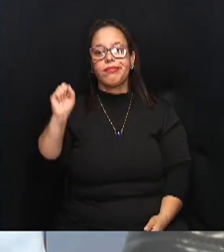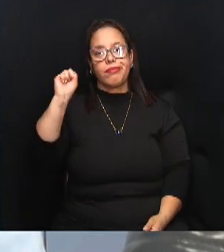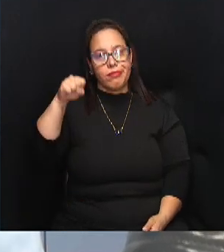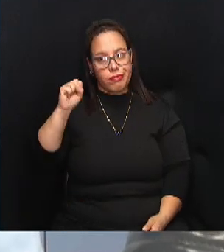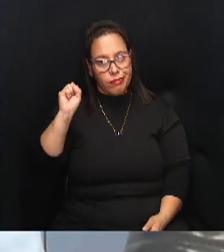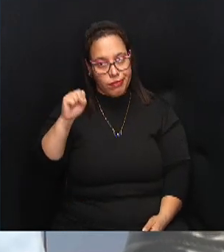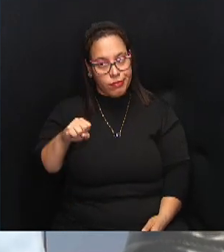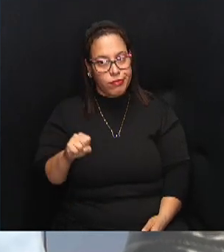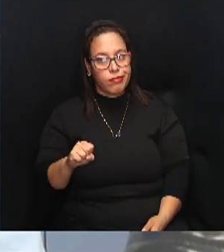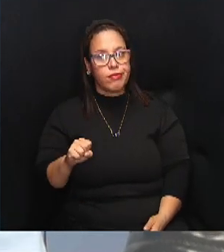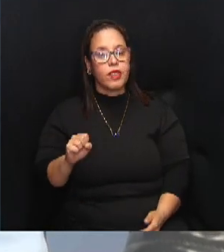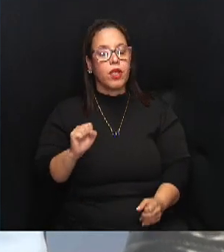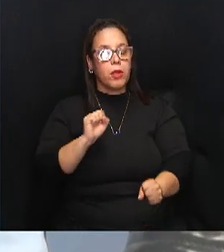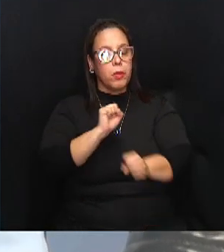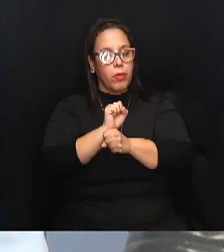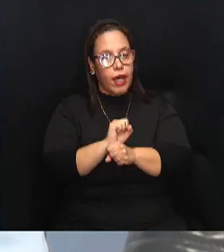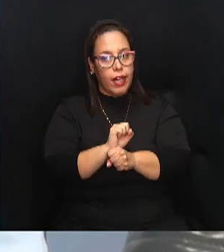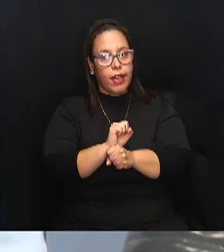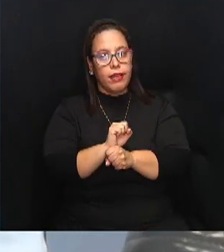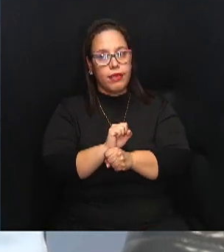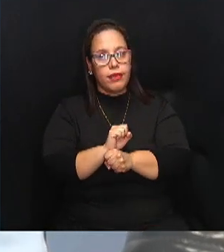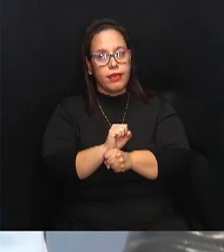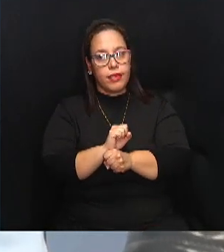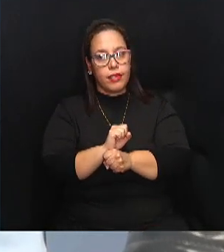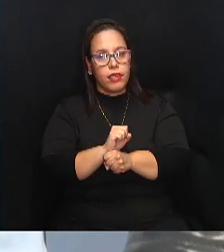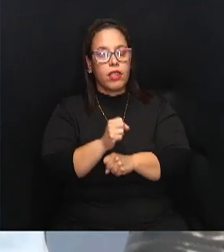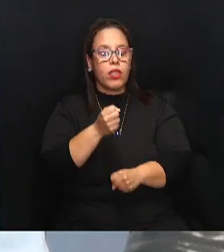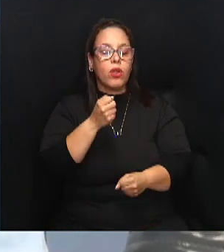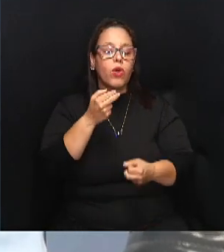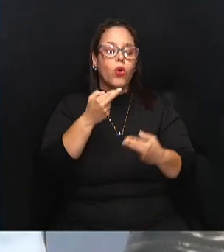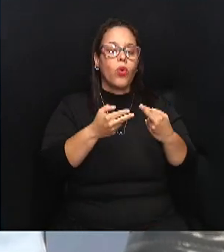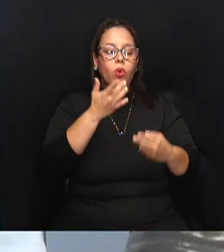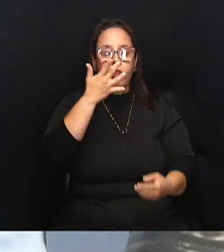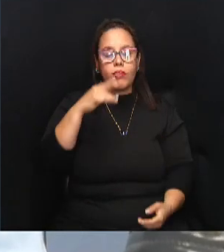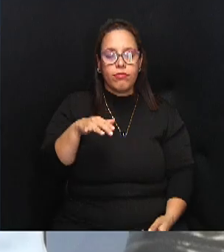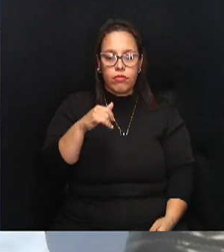público intervir. E com relação às crianças, é muito